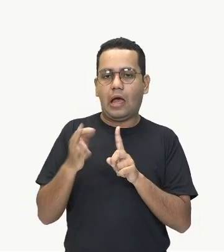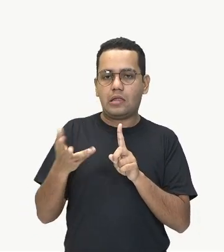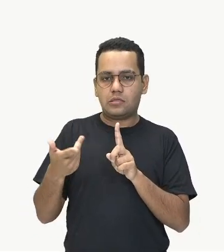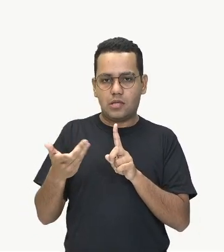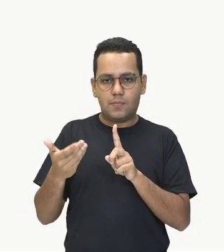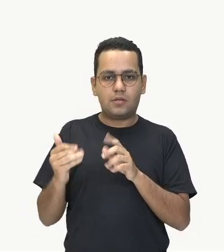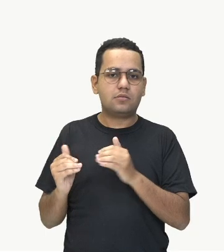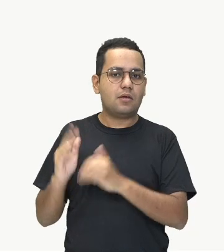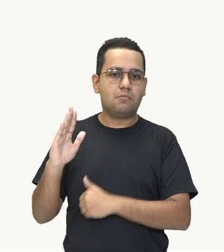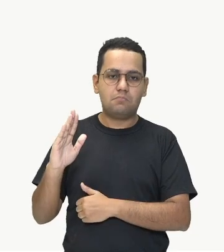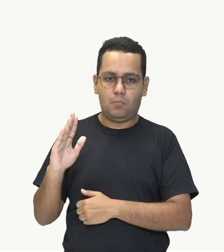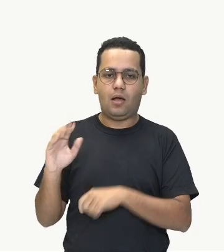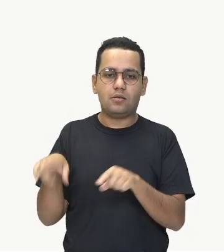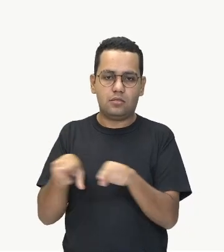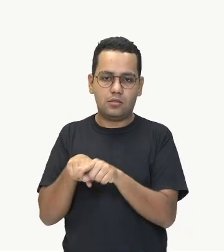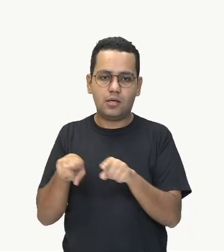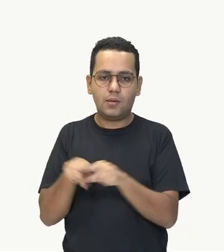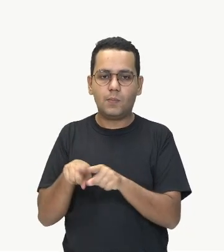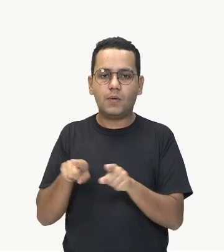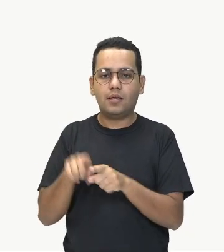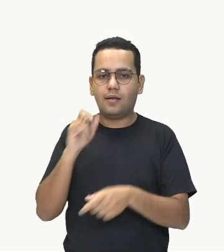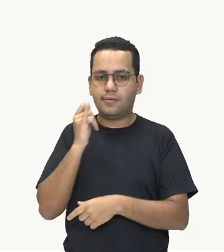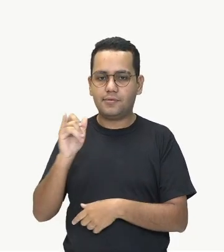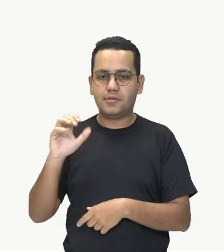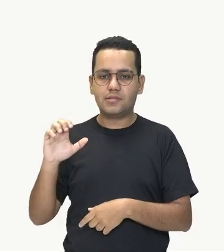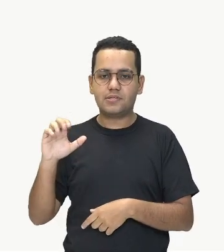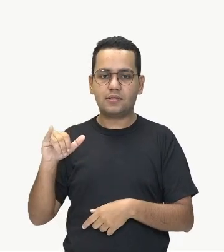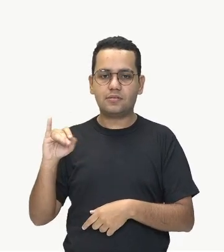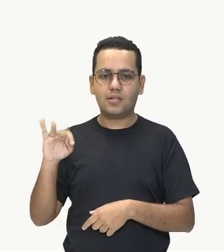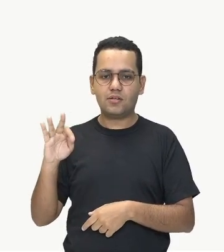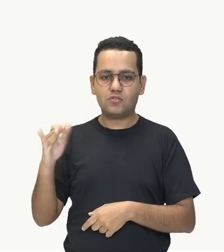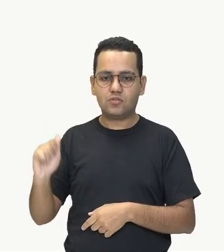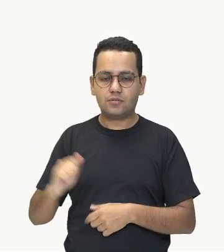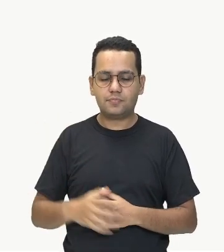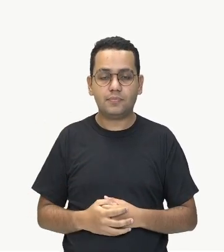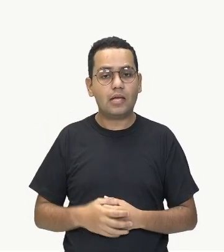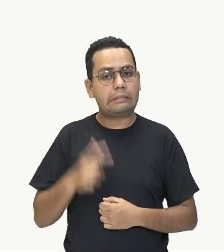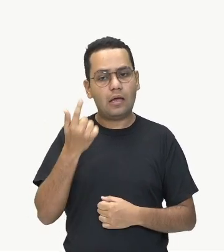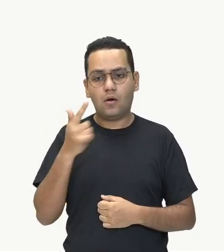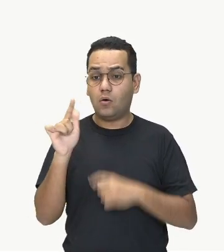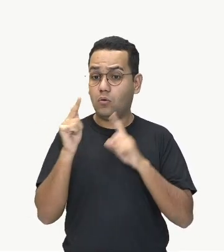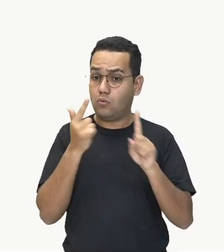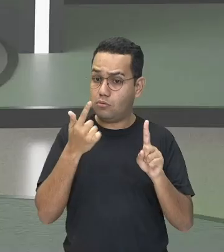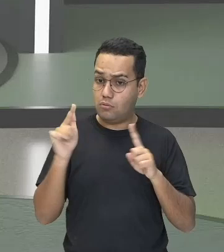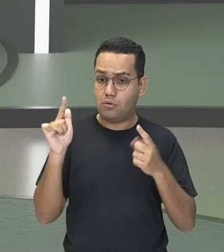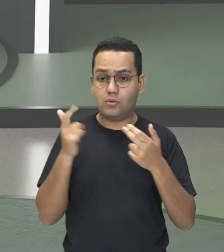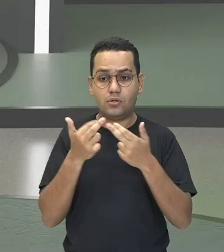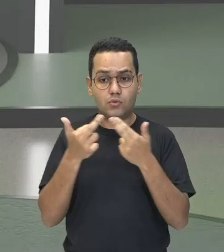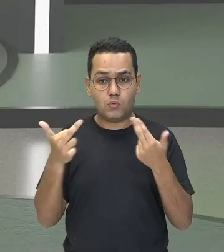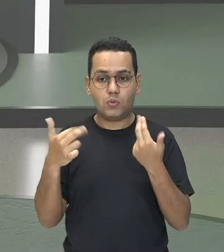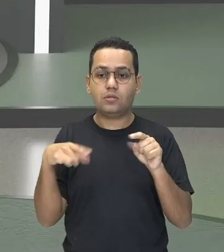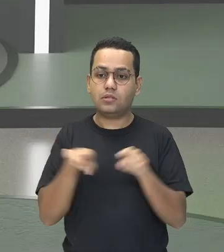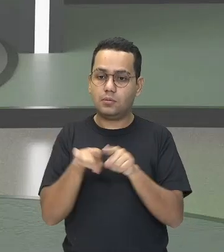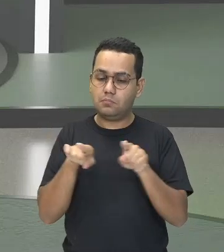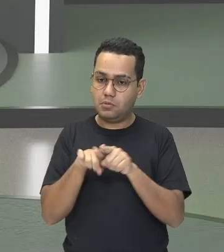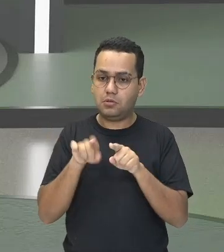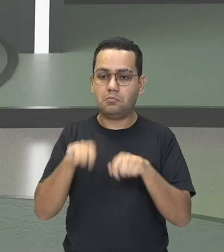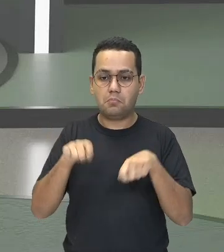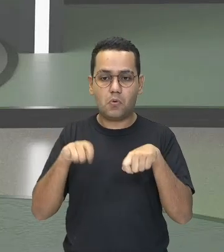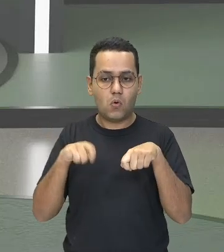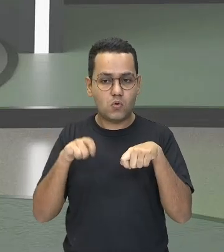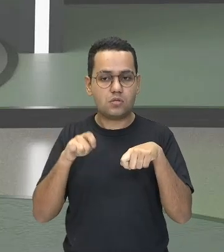alguns outros fatores que nós também podemos utilizar esses outros outros fatores são quatro dê uma olhada aí